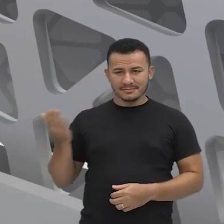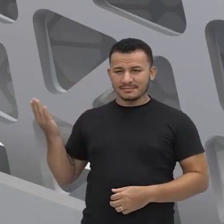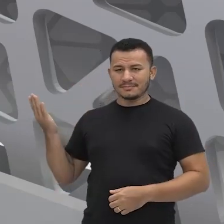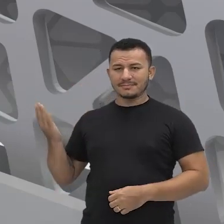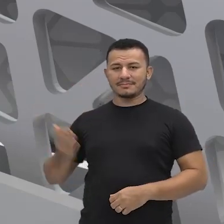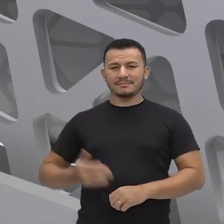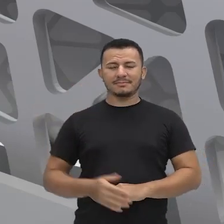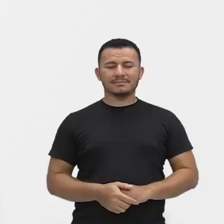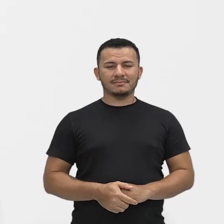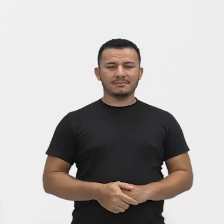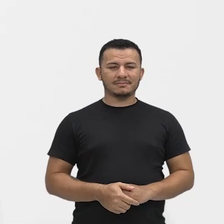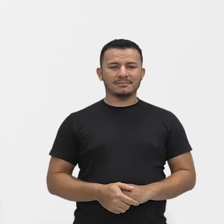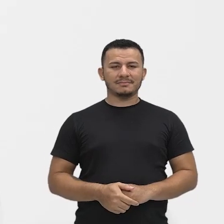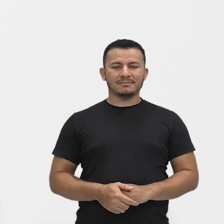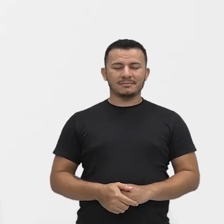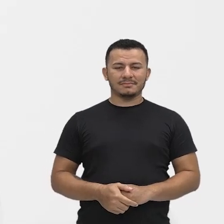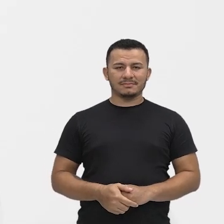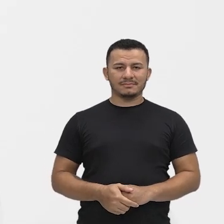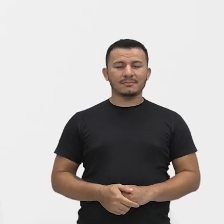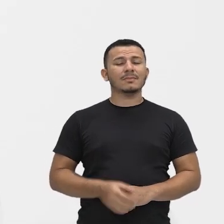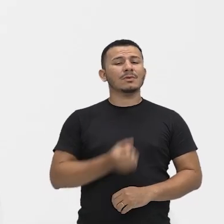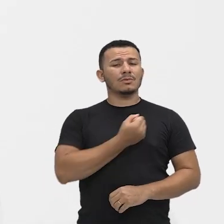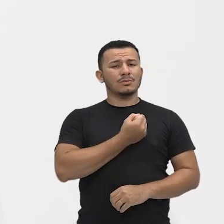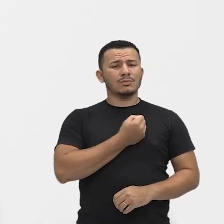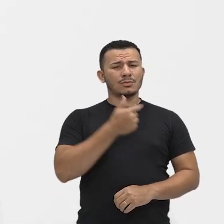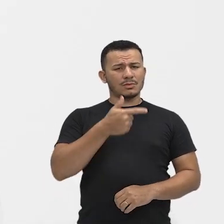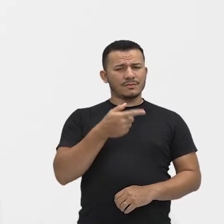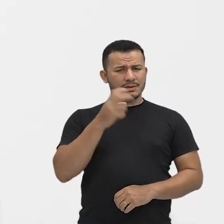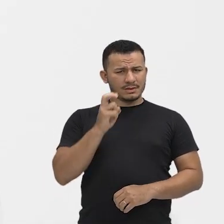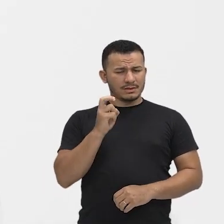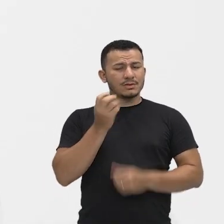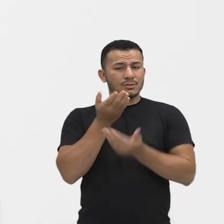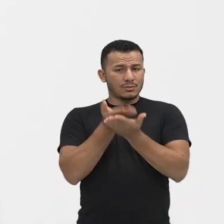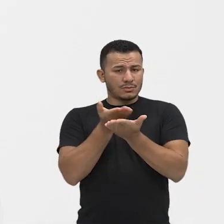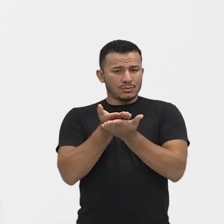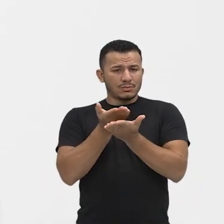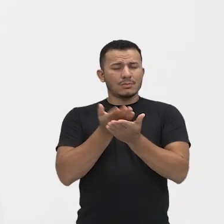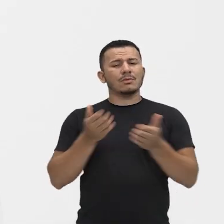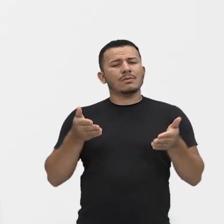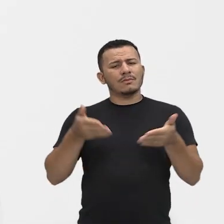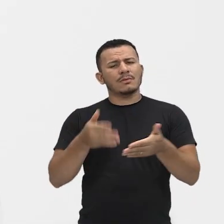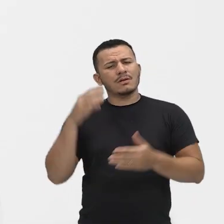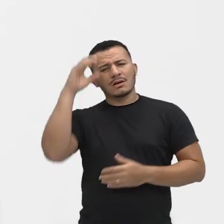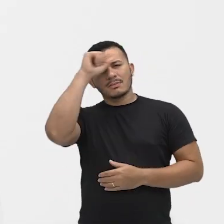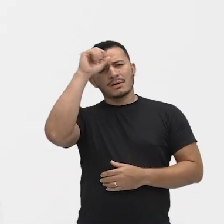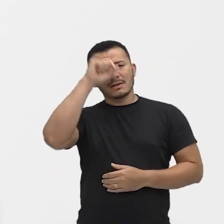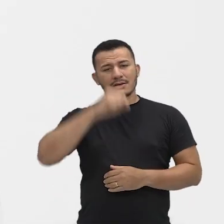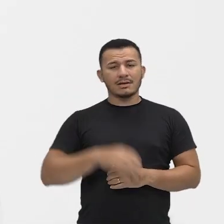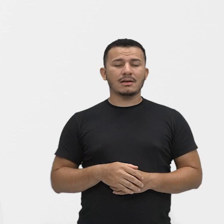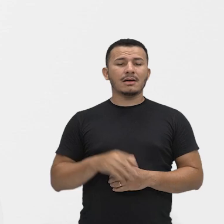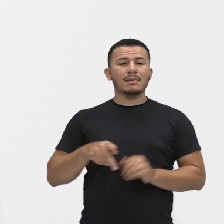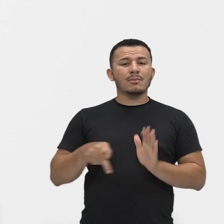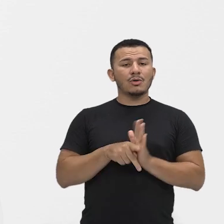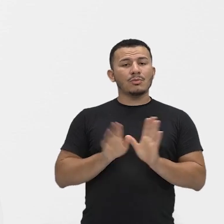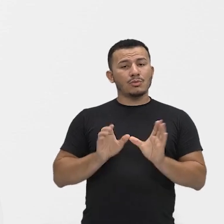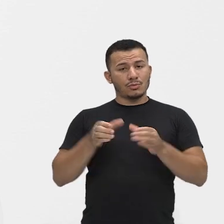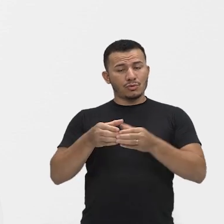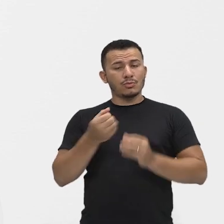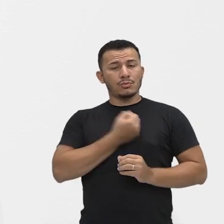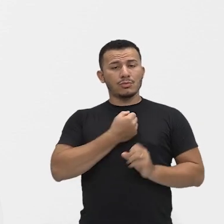olha só, vem comigo, objeto de conhecimento, números inteiros, usos, história,